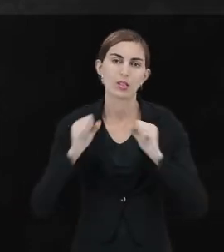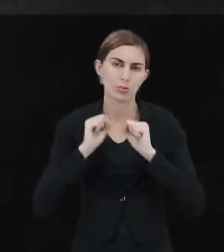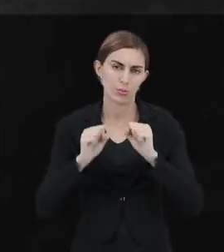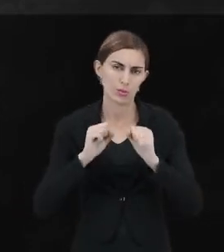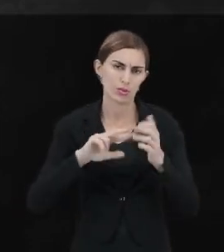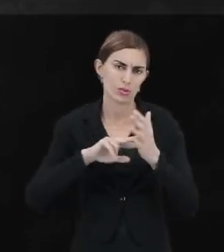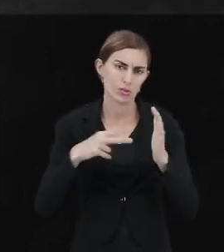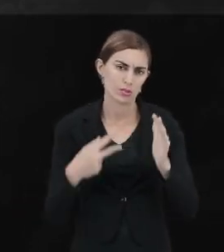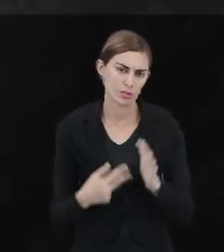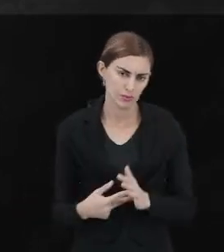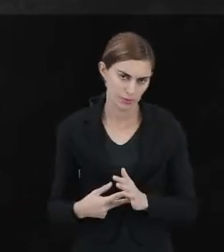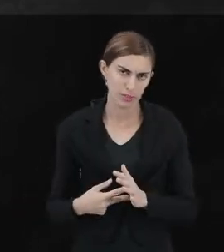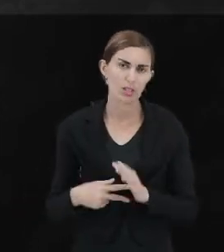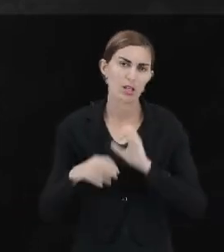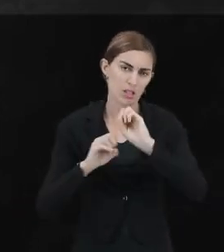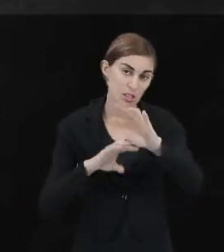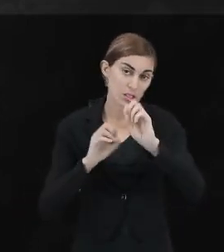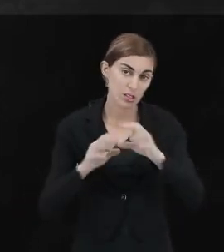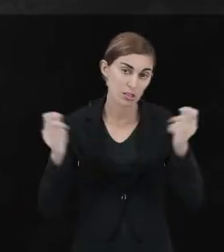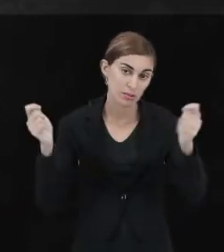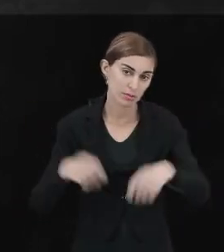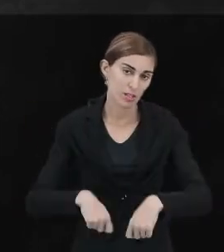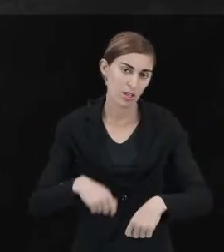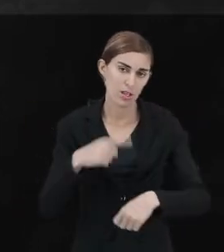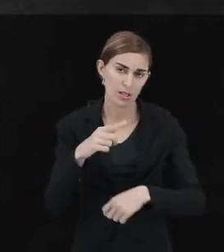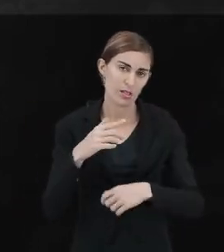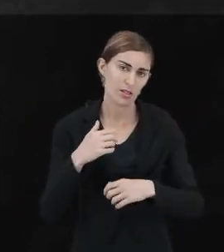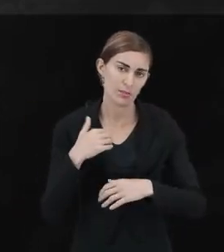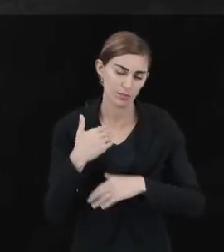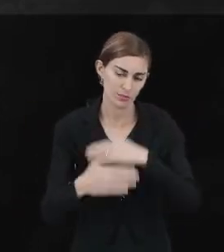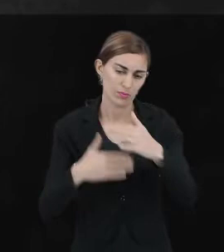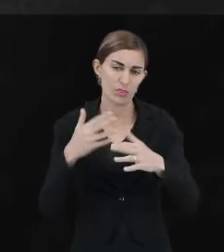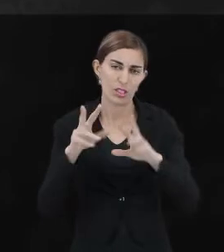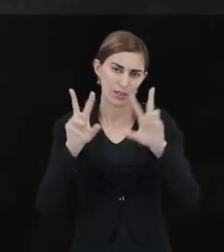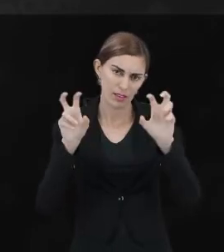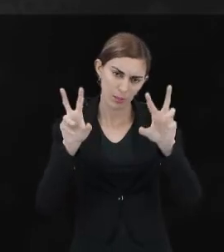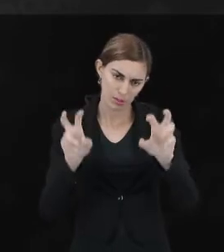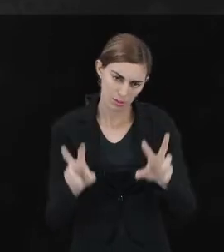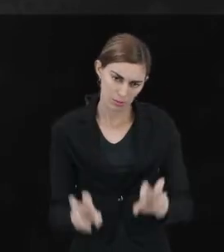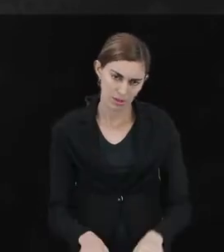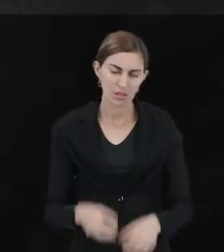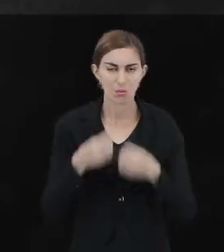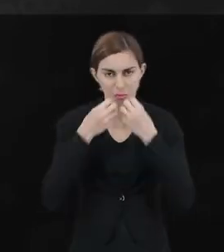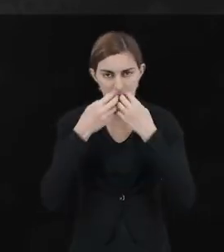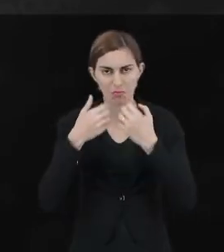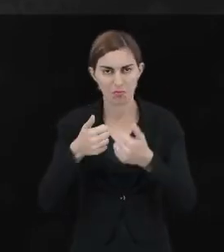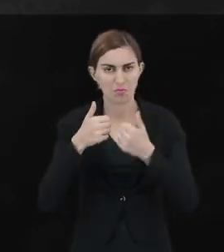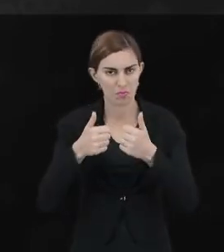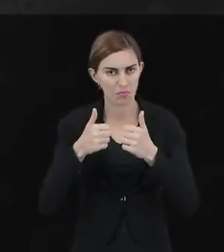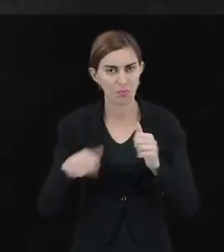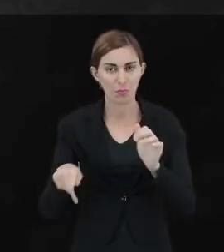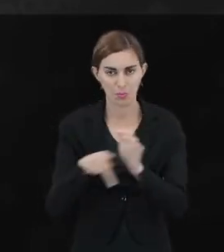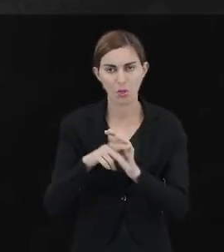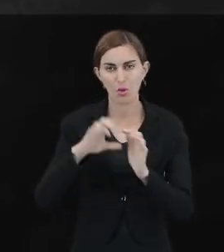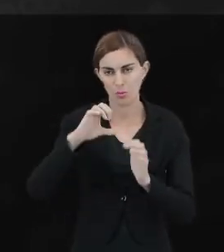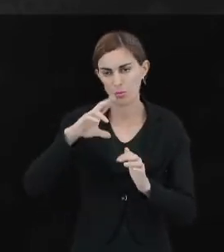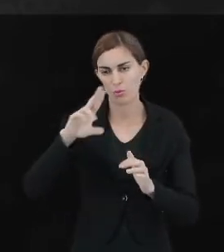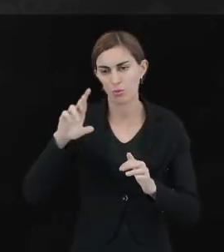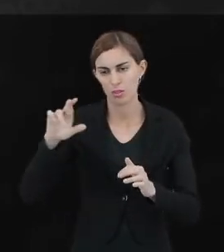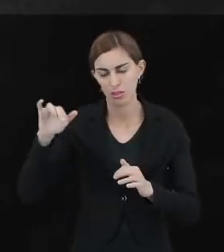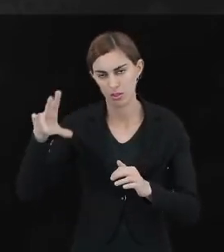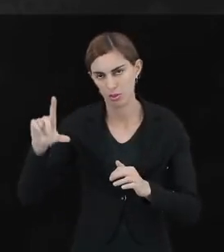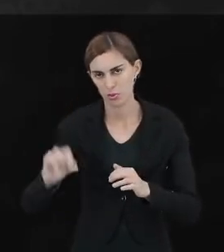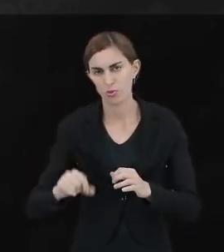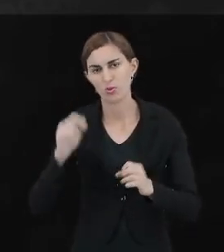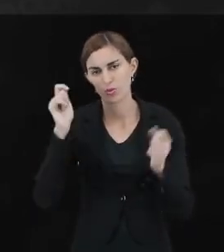qualidade pode significar tanto aquela que possibilita um domínio eficaz dos conteúdos previstos nos planos curriculares,